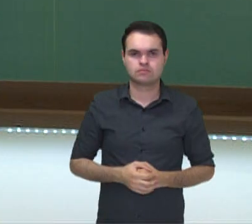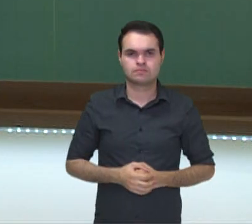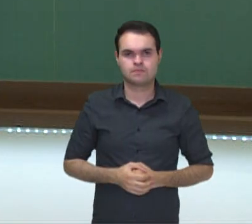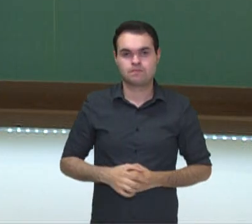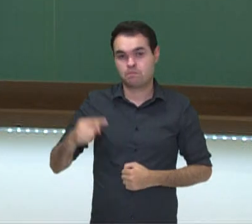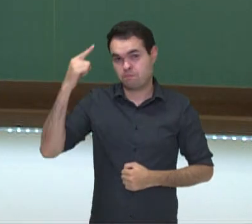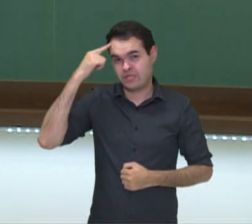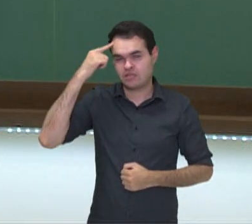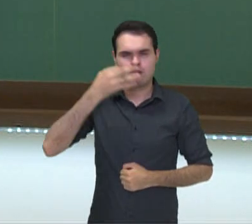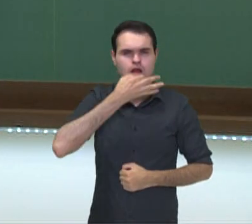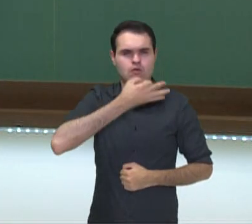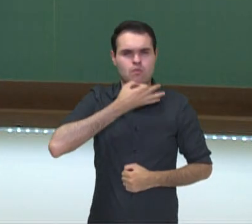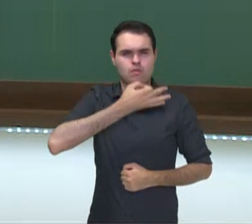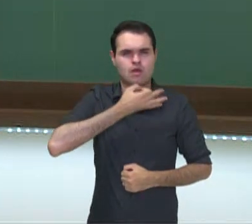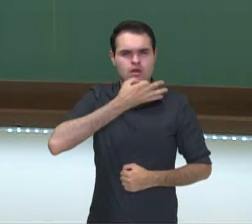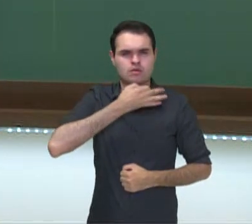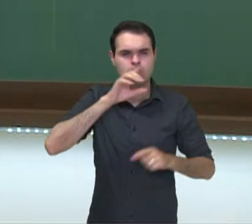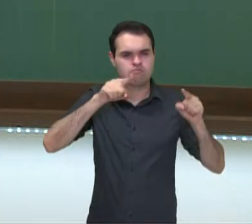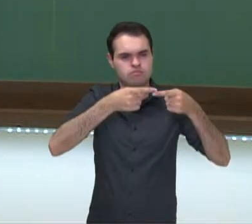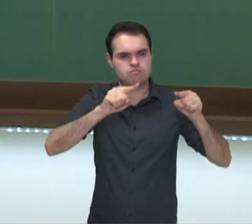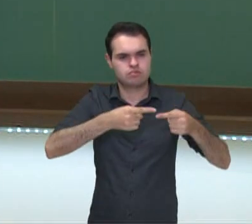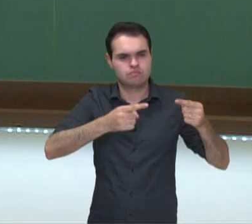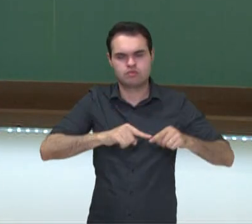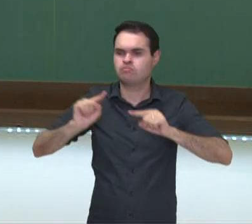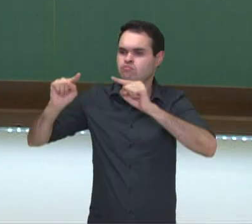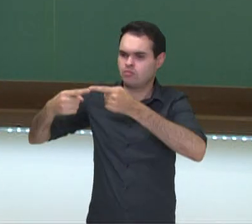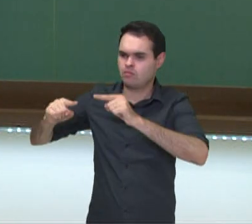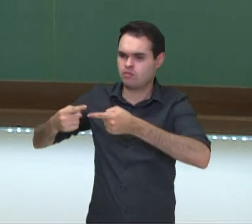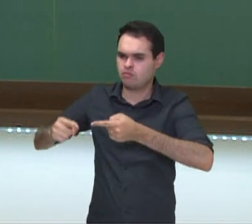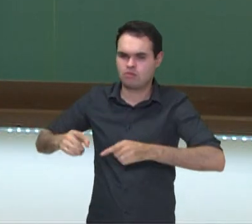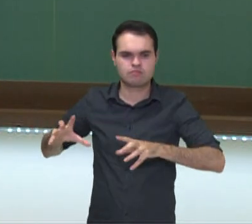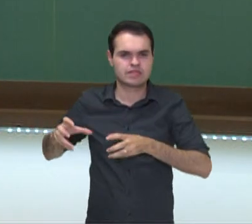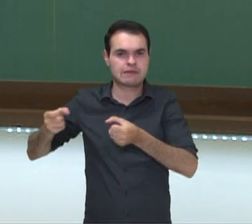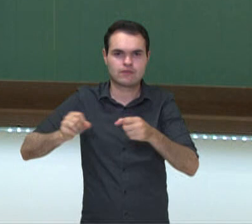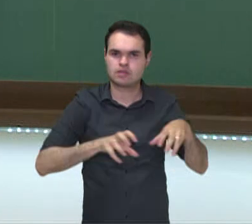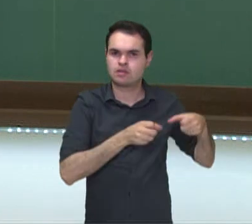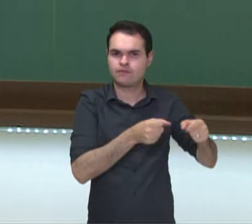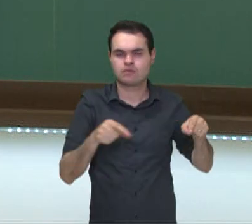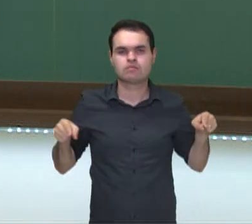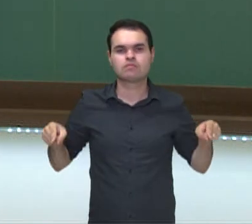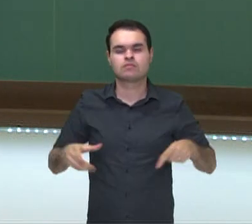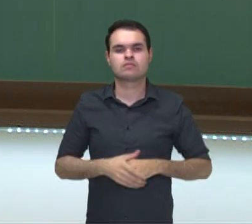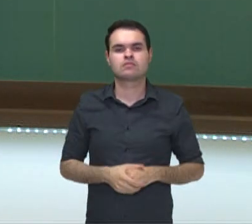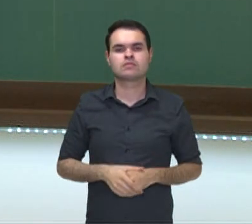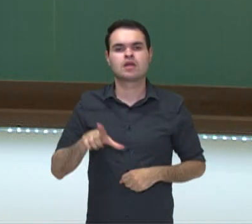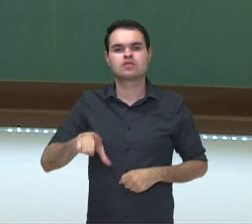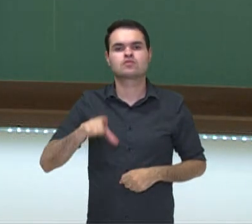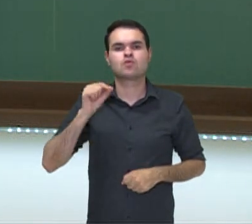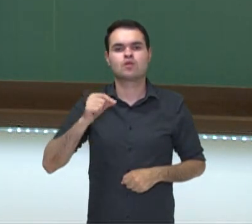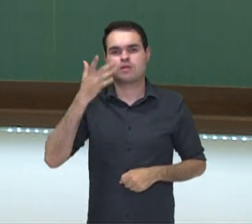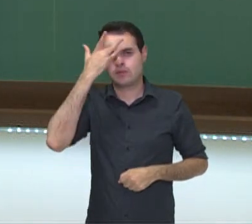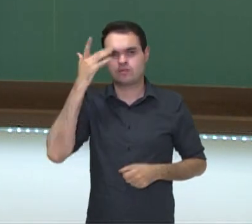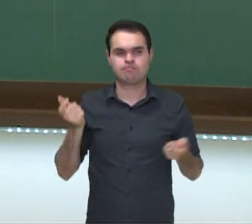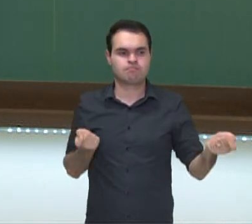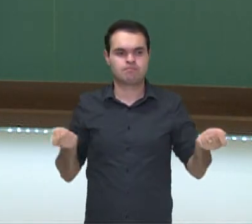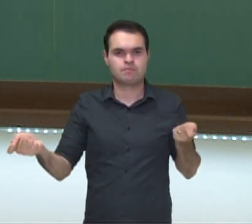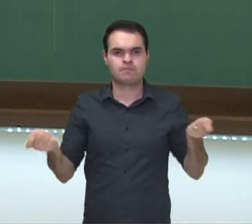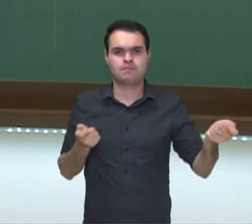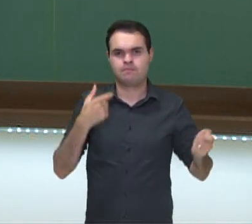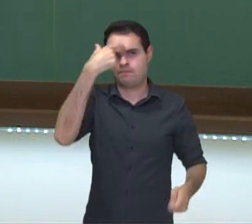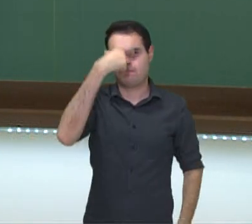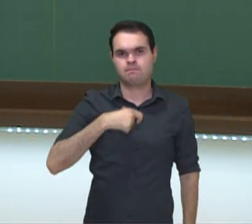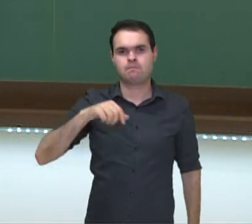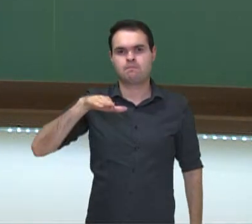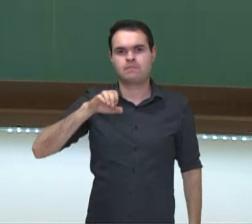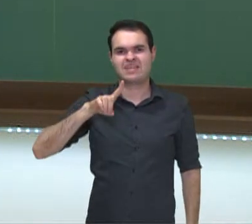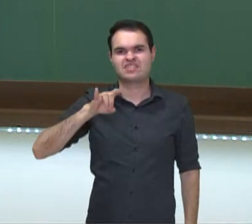pensar argumentos coerentes para defender as suas ideias. E escolha um mediador, essa pessoa que